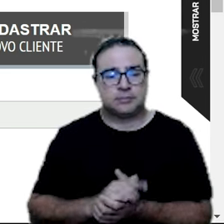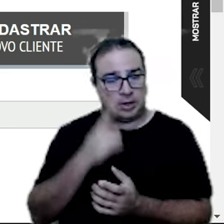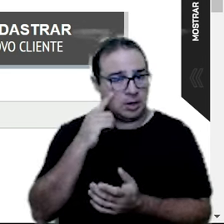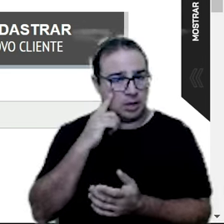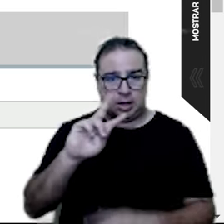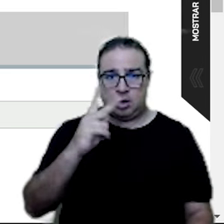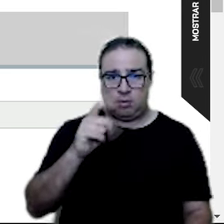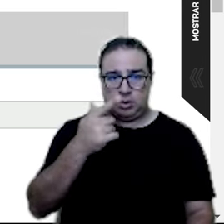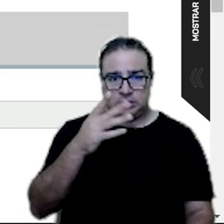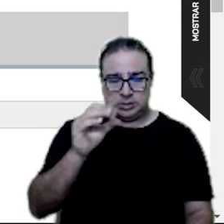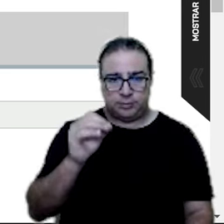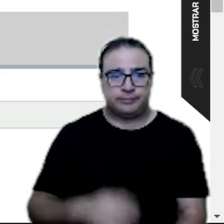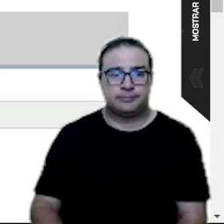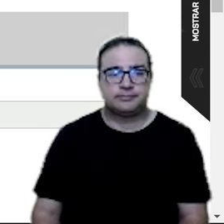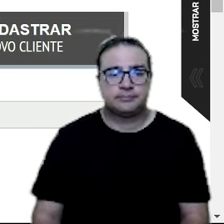não